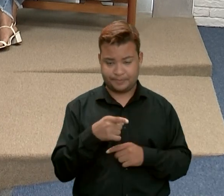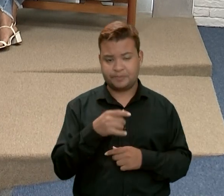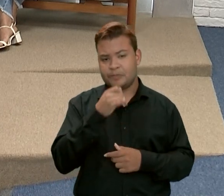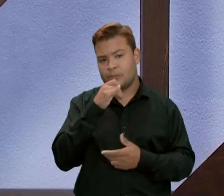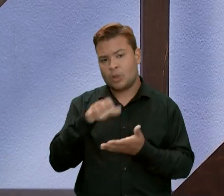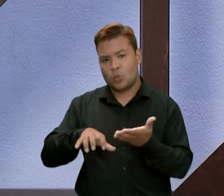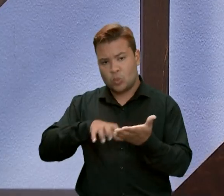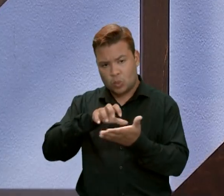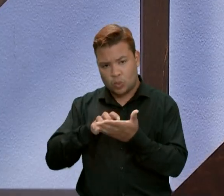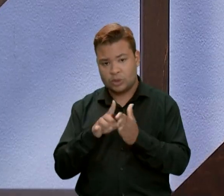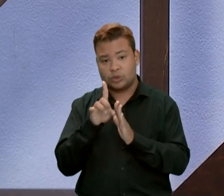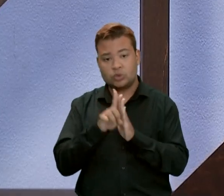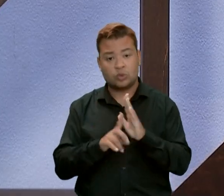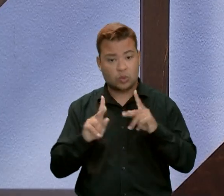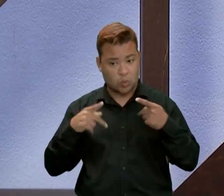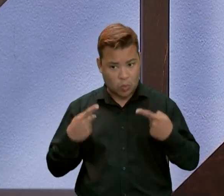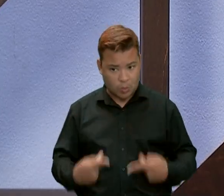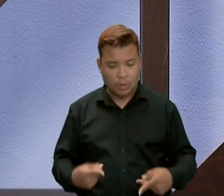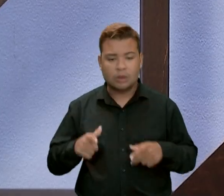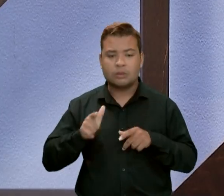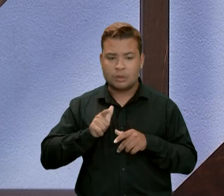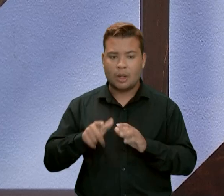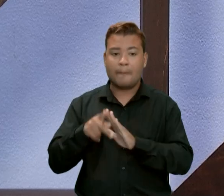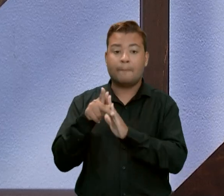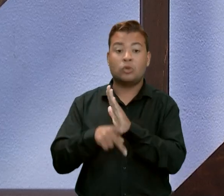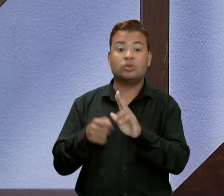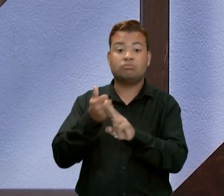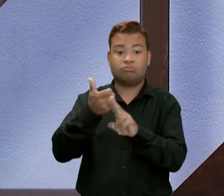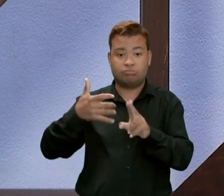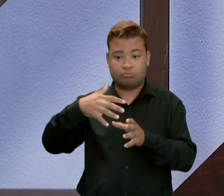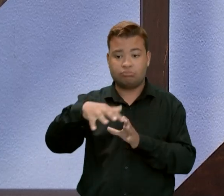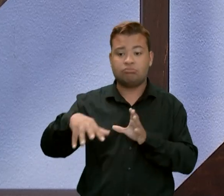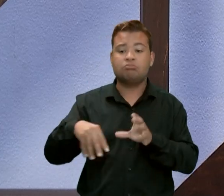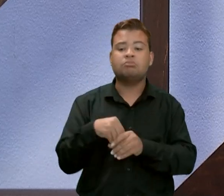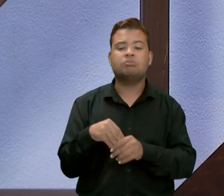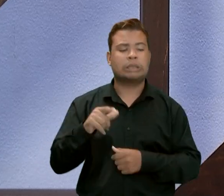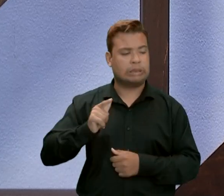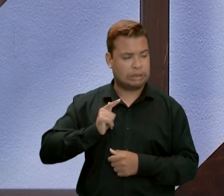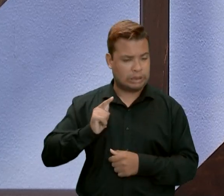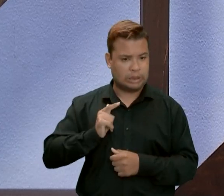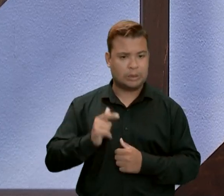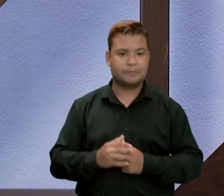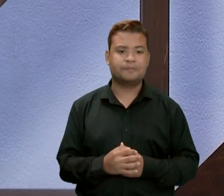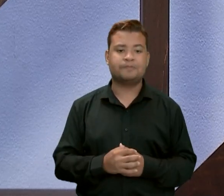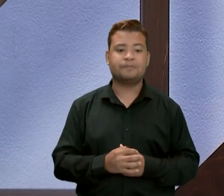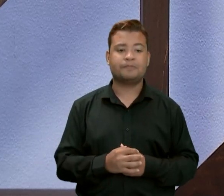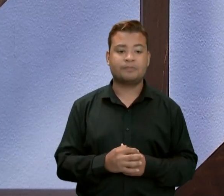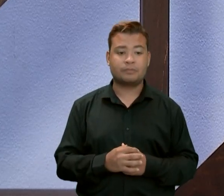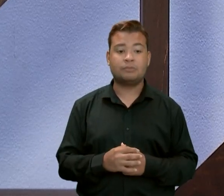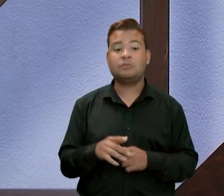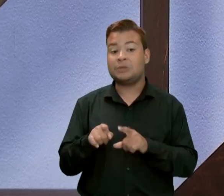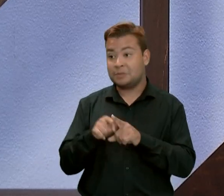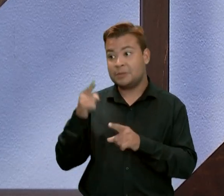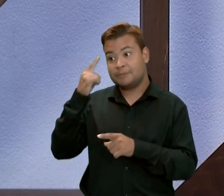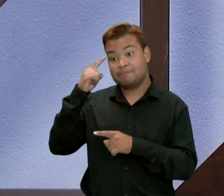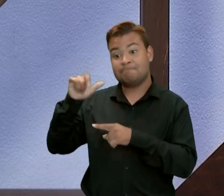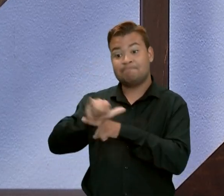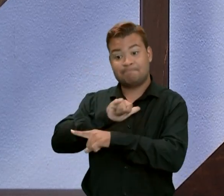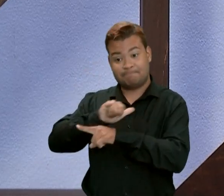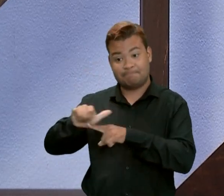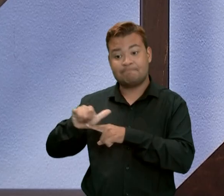Direitos Humanos, ele abriga alguns projetos de extensão, que são, ou então que estão sendo pensados, né, João, para